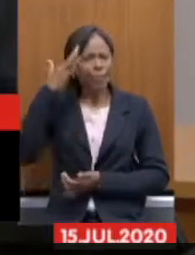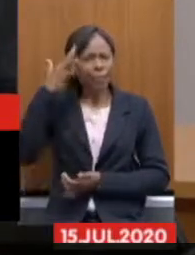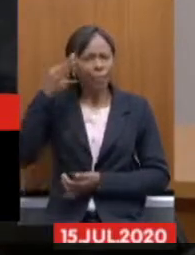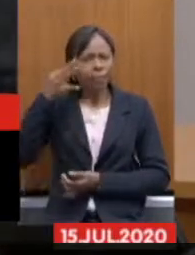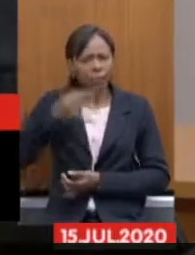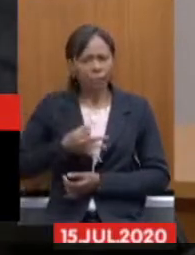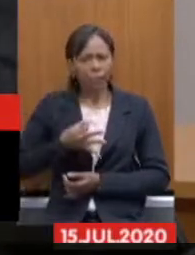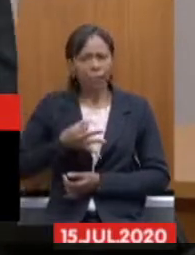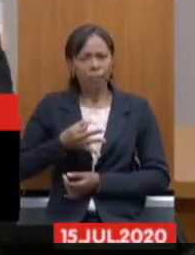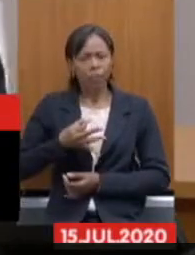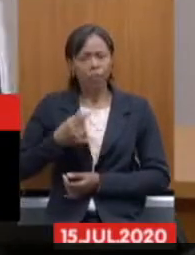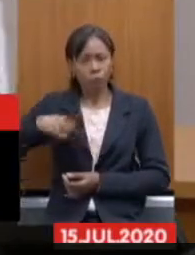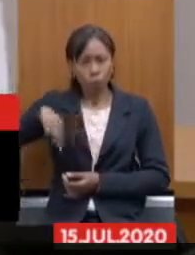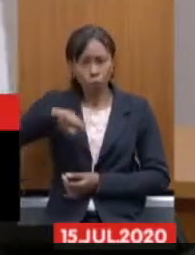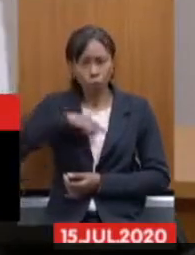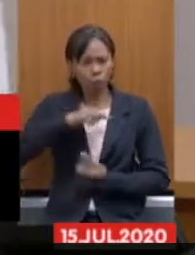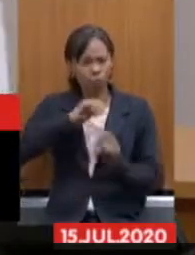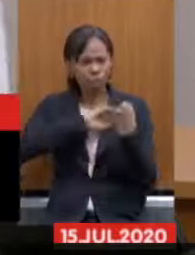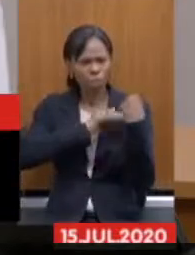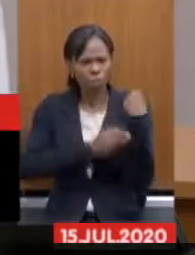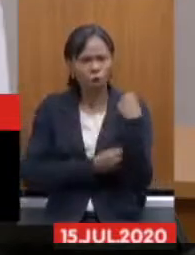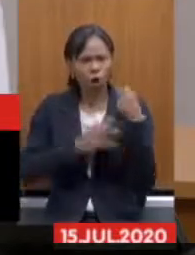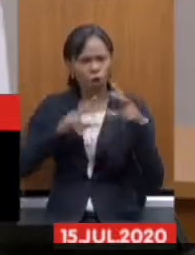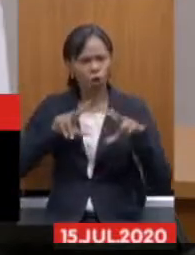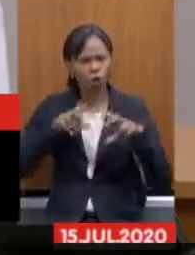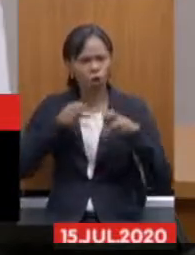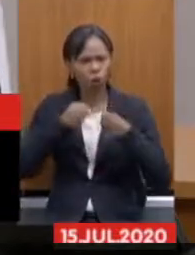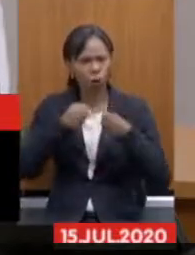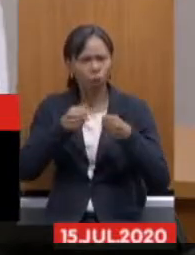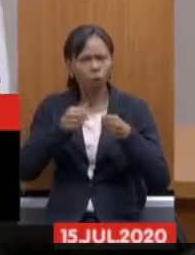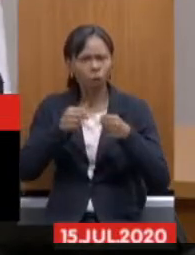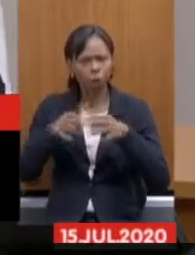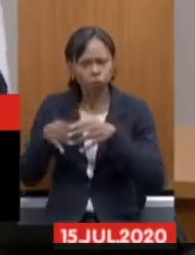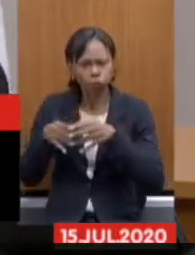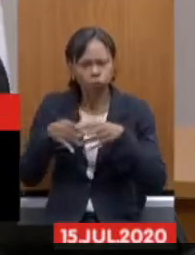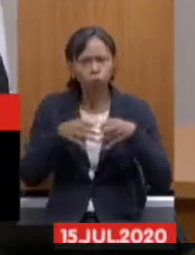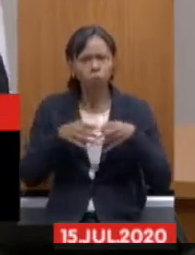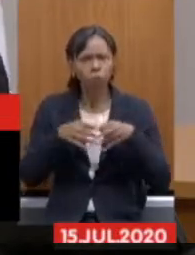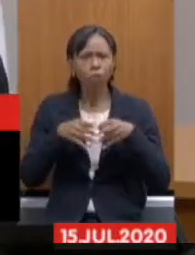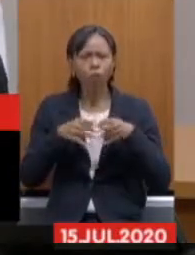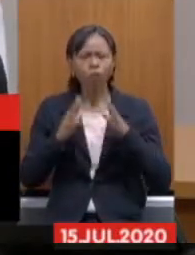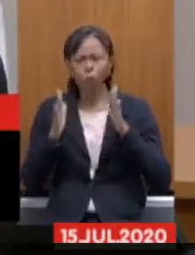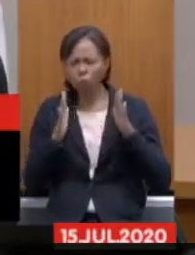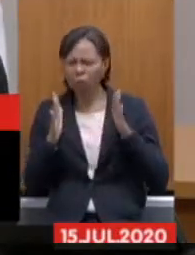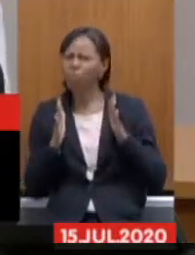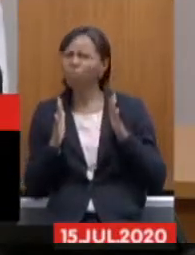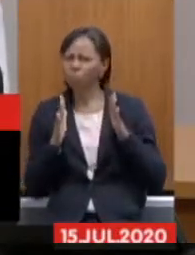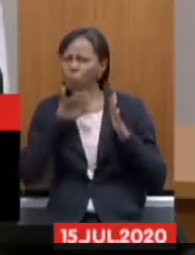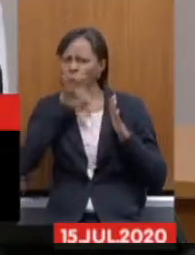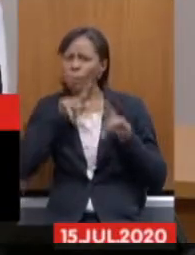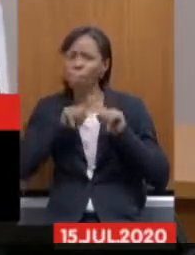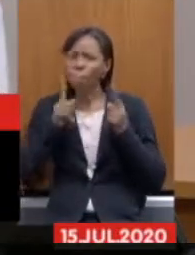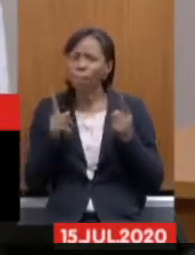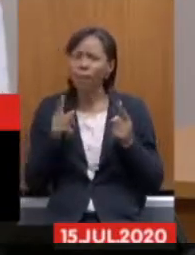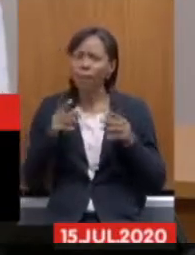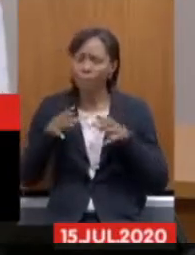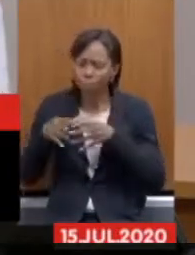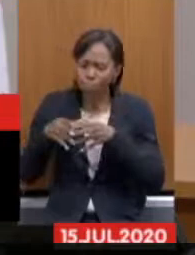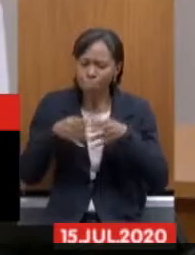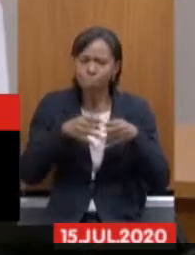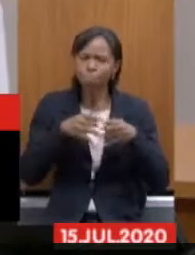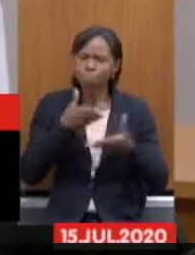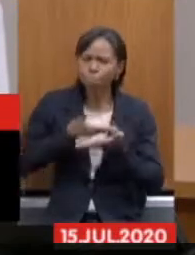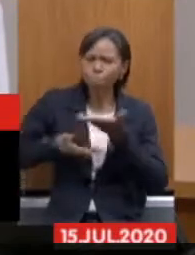que a nossa força nossa organização mesmo no período como esse será fundamental